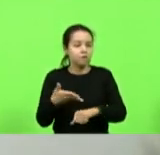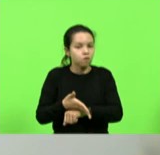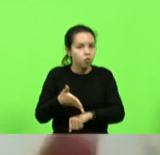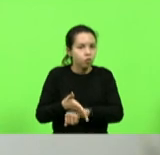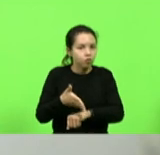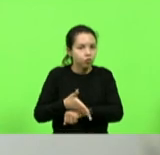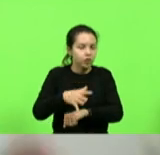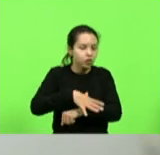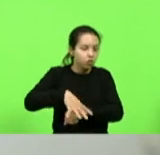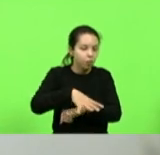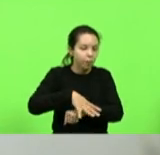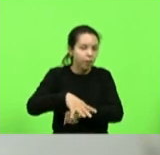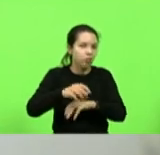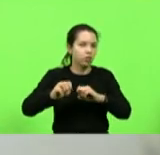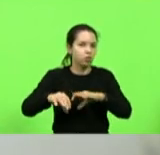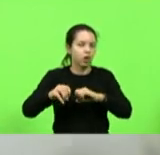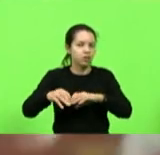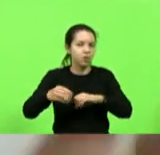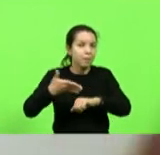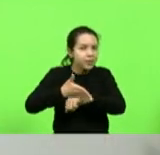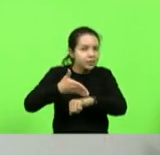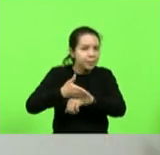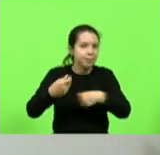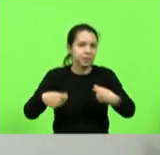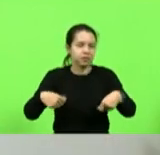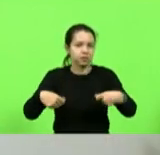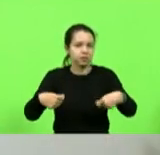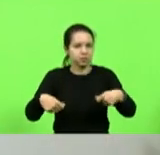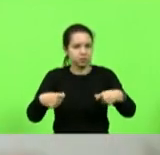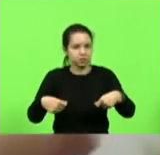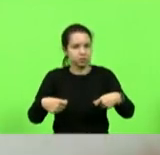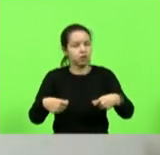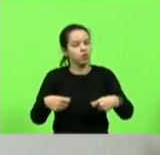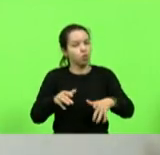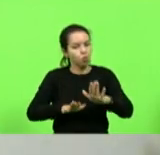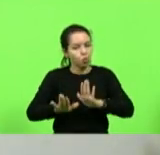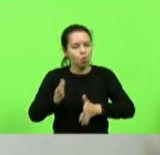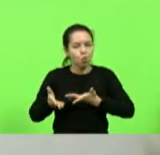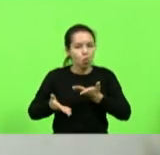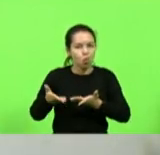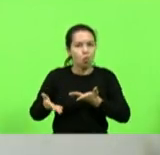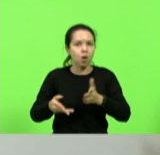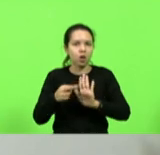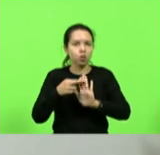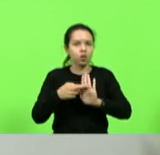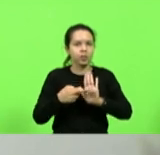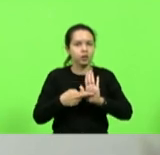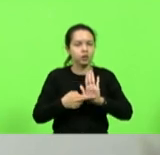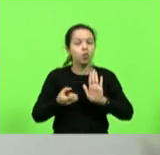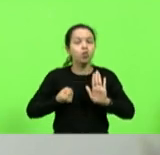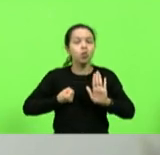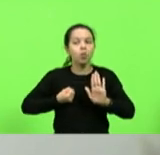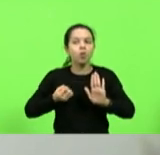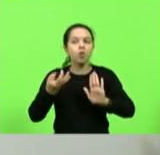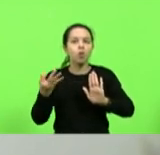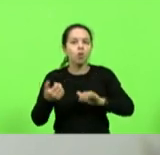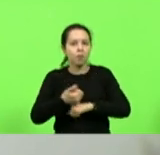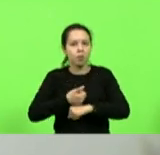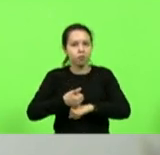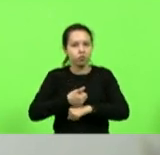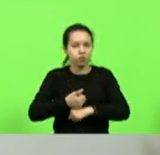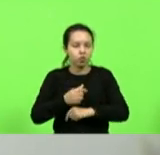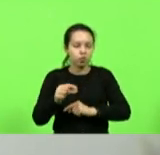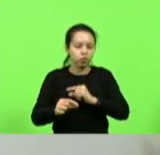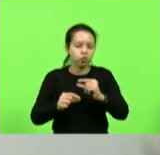Então, nós precisamos cuidar dessa regulamentação toda, do número de profissionais,